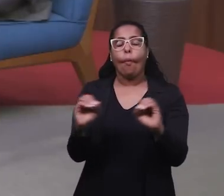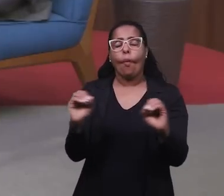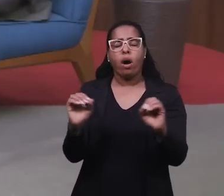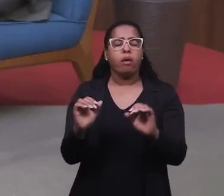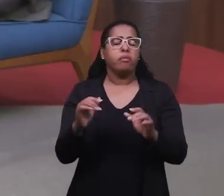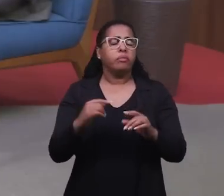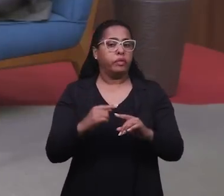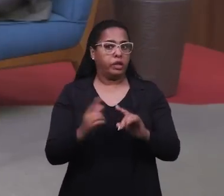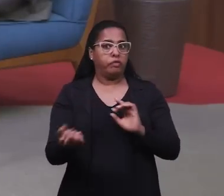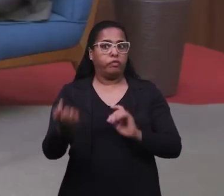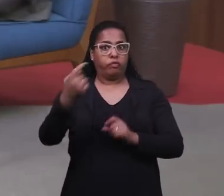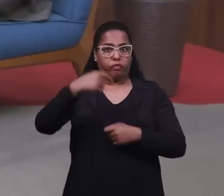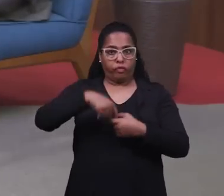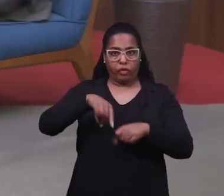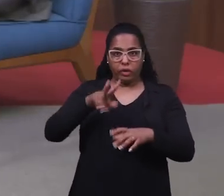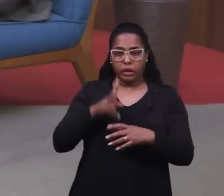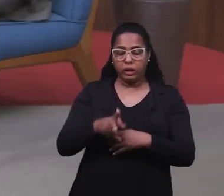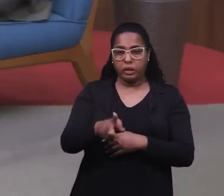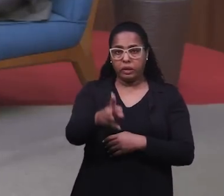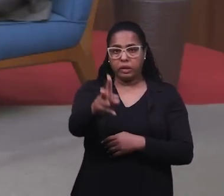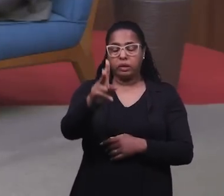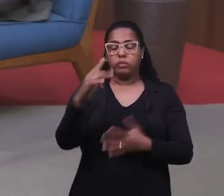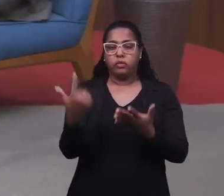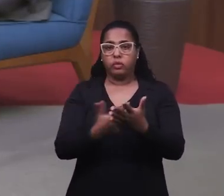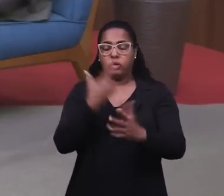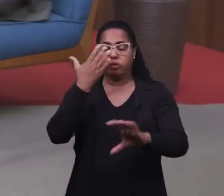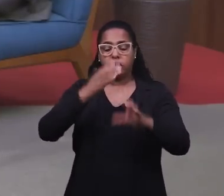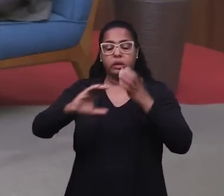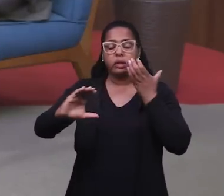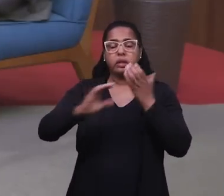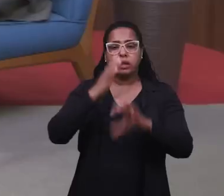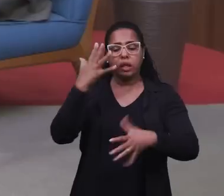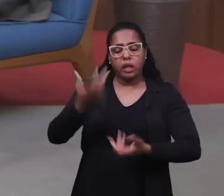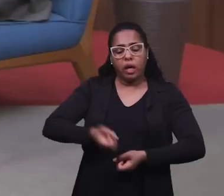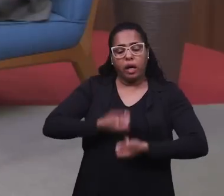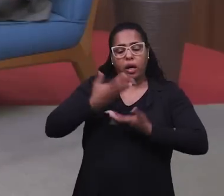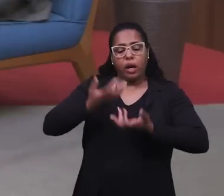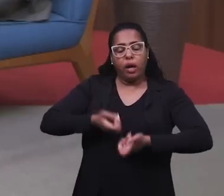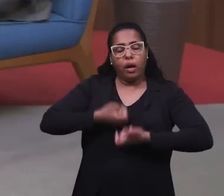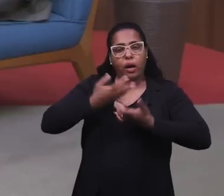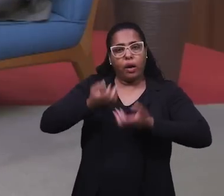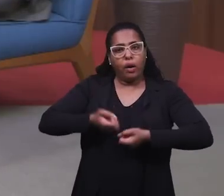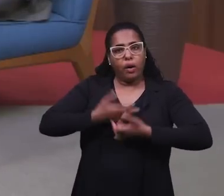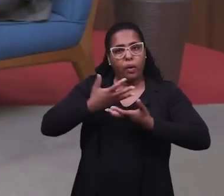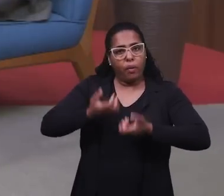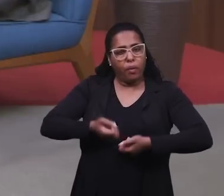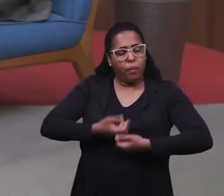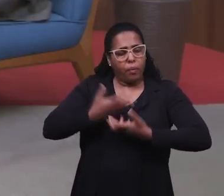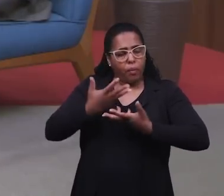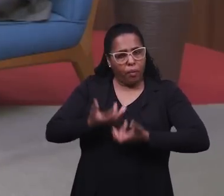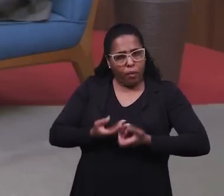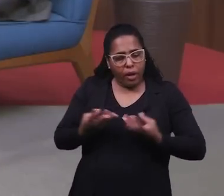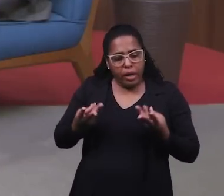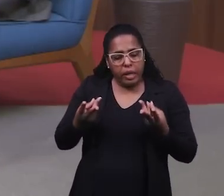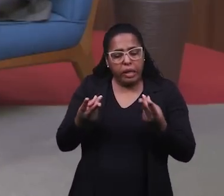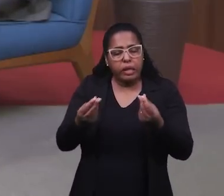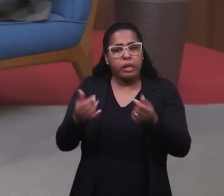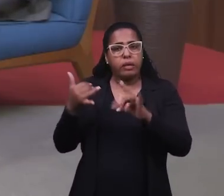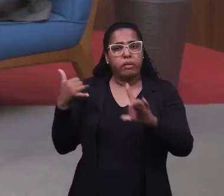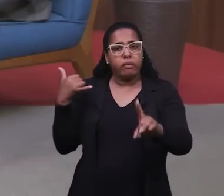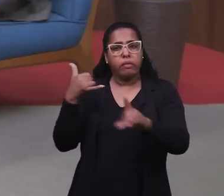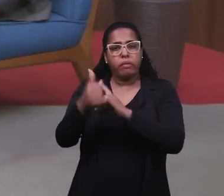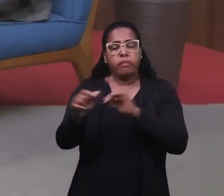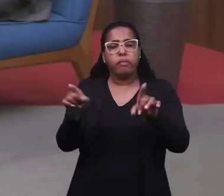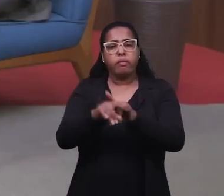àquela abordagem que nós sempre fazemos, de que o livro de Cantares é um livro poético, de forte essência profética